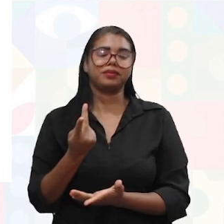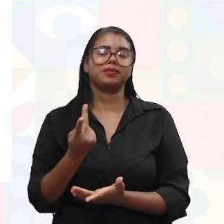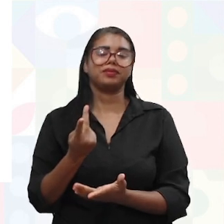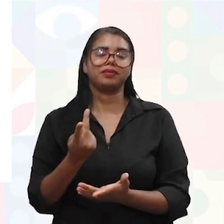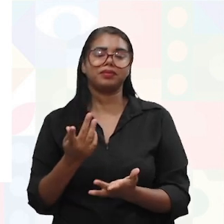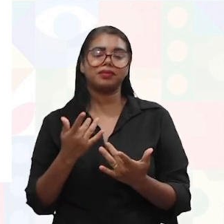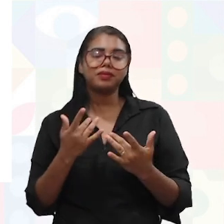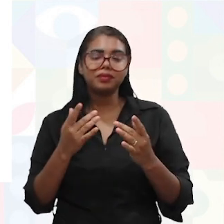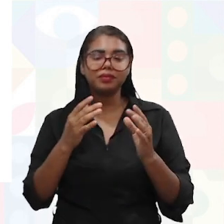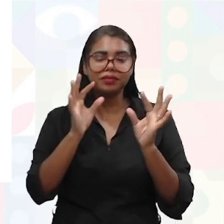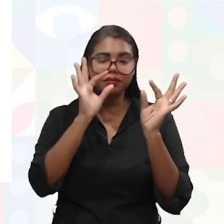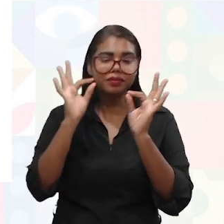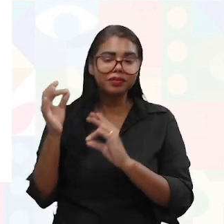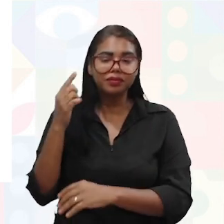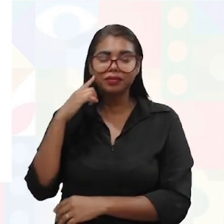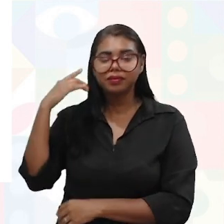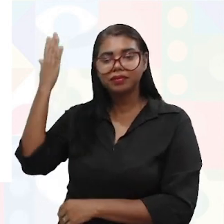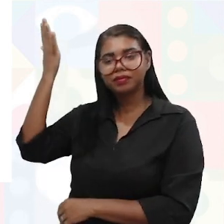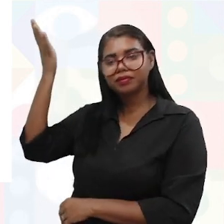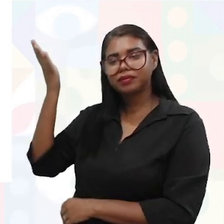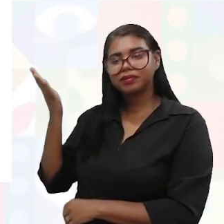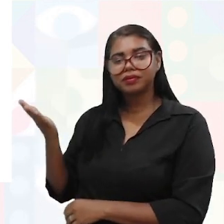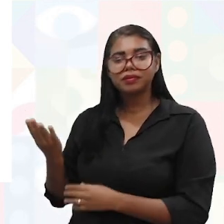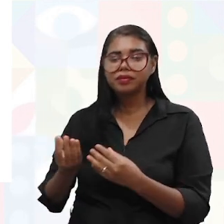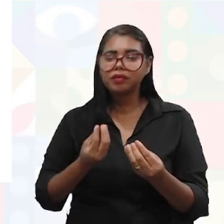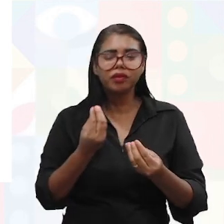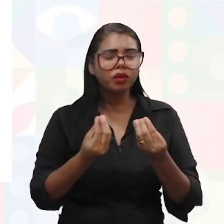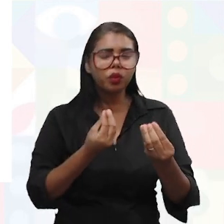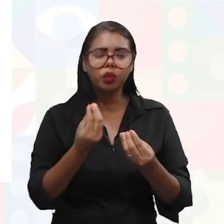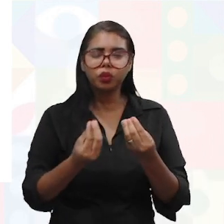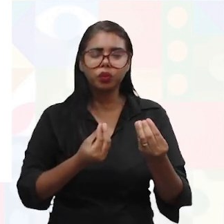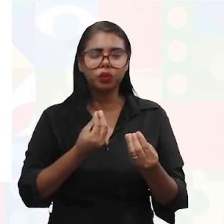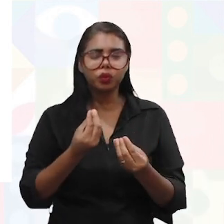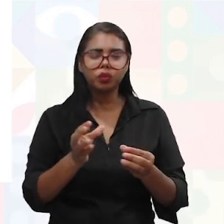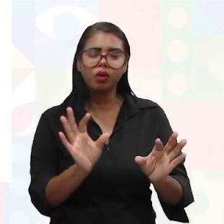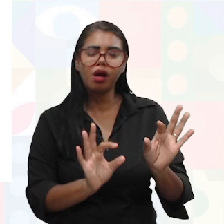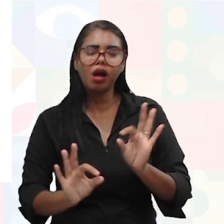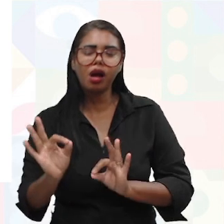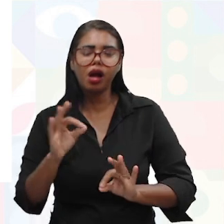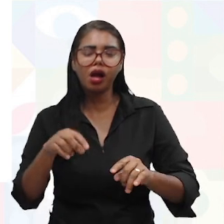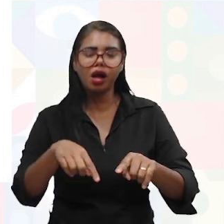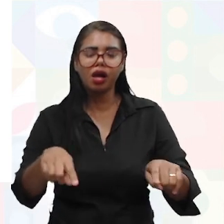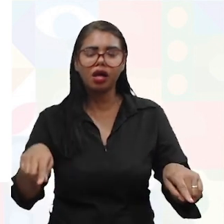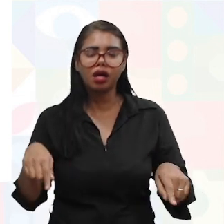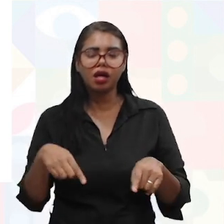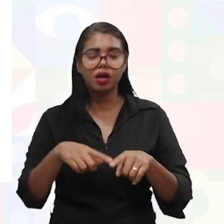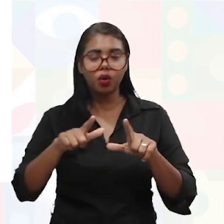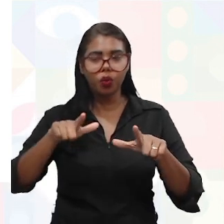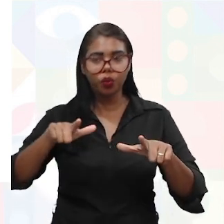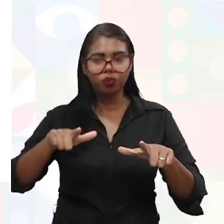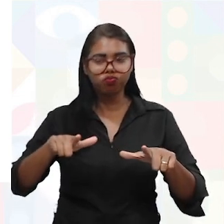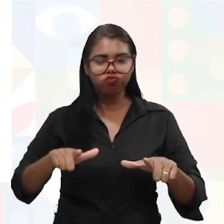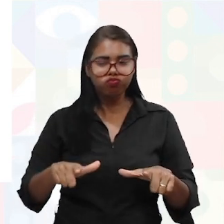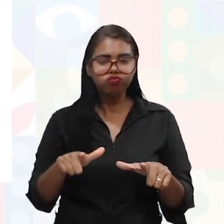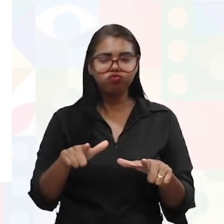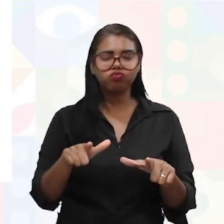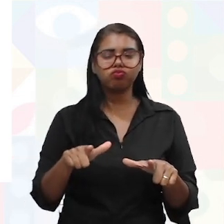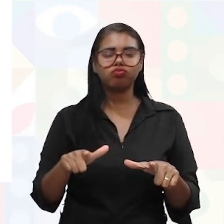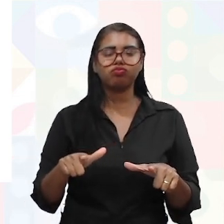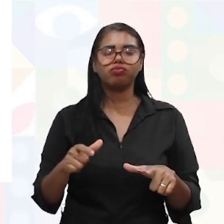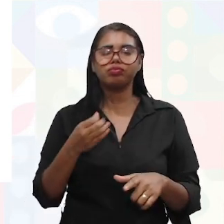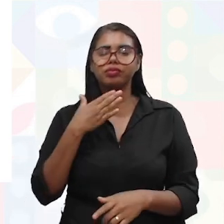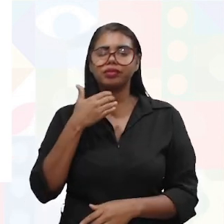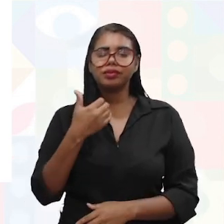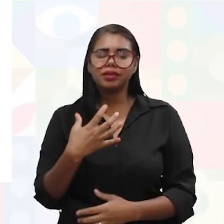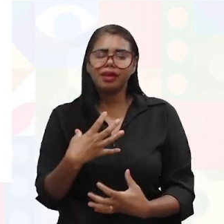dar uma olhada em como o ambiente de trabalho está organizado tem que ser um lugar confortável onde os